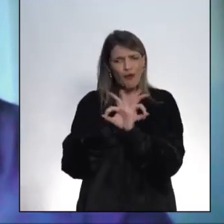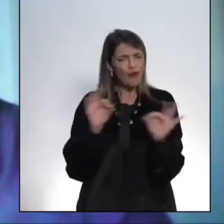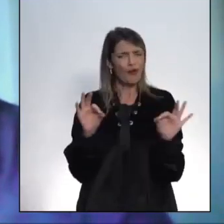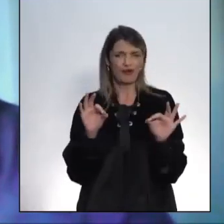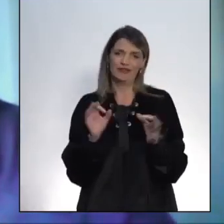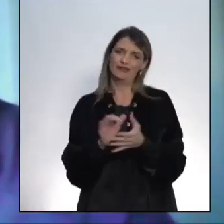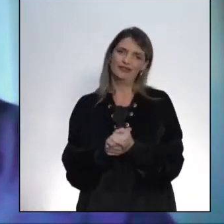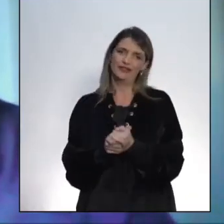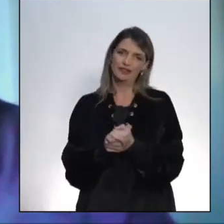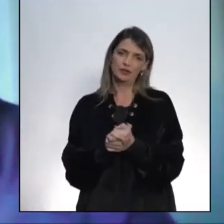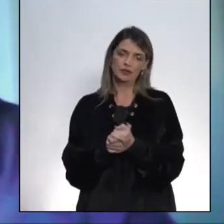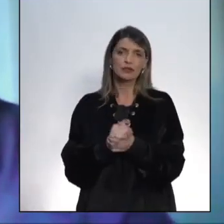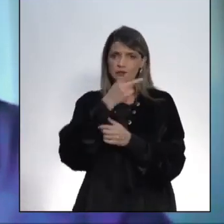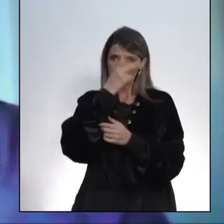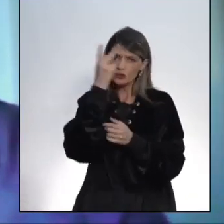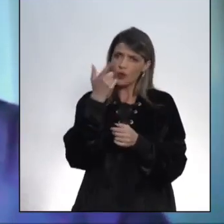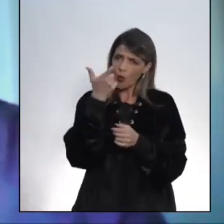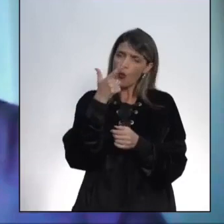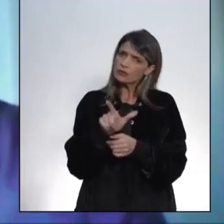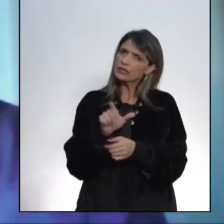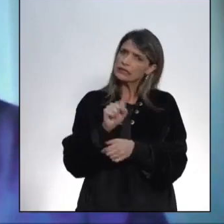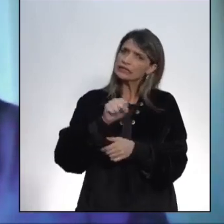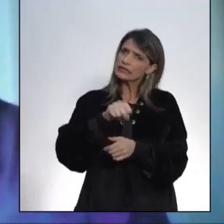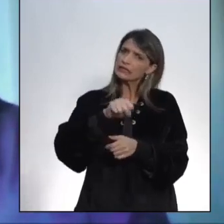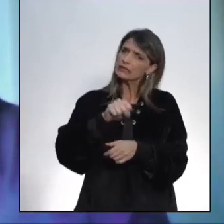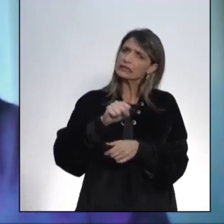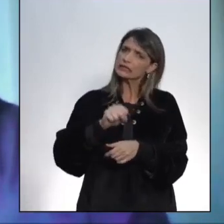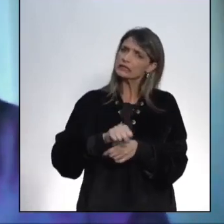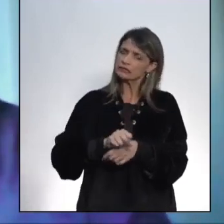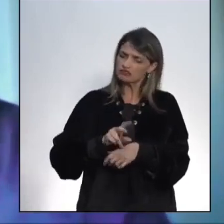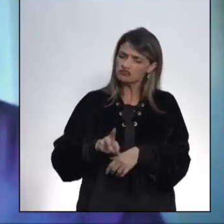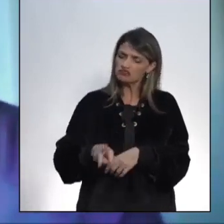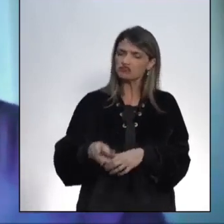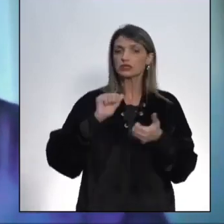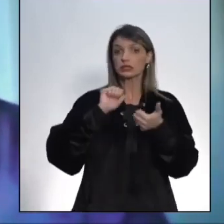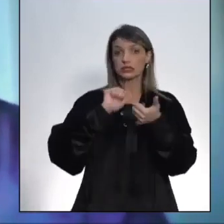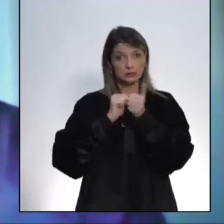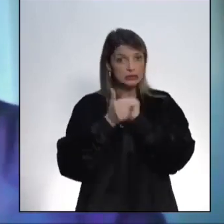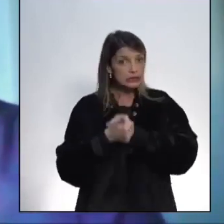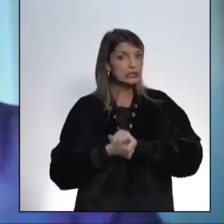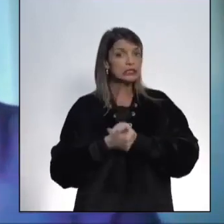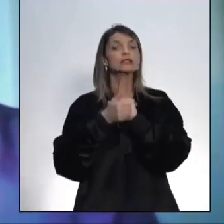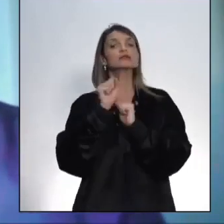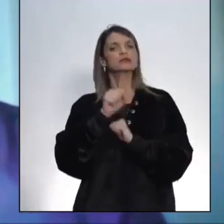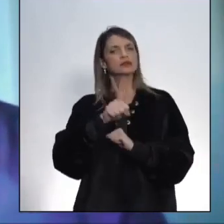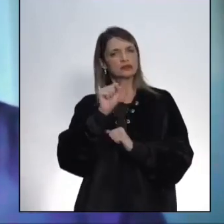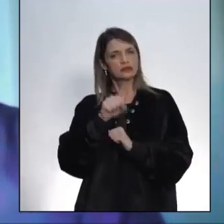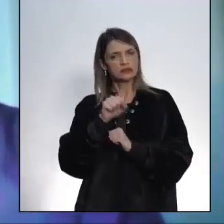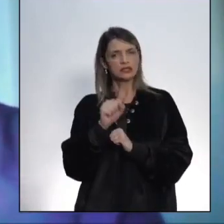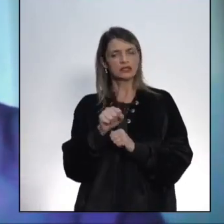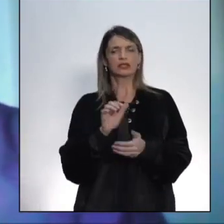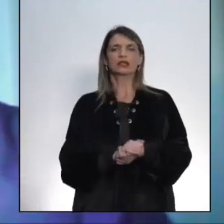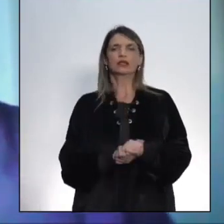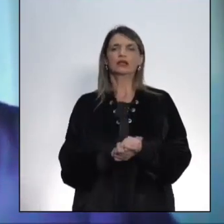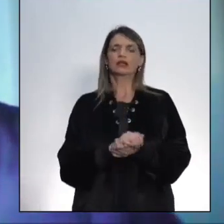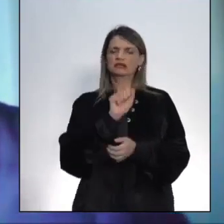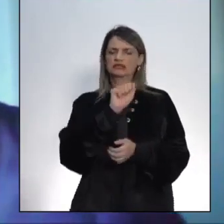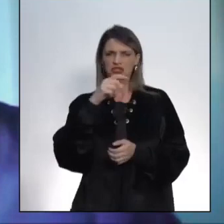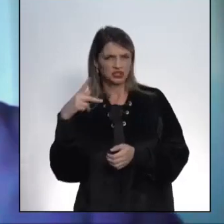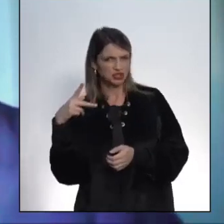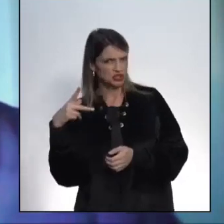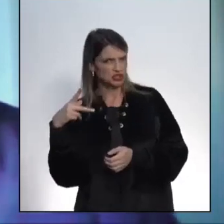pessoas têm tirado de letra, assim, têm se adaptado muito bem às situações todas de